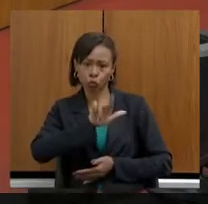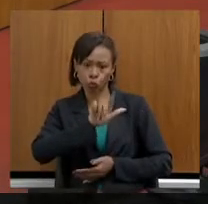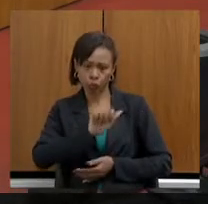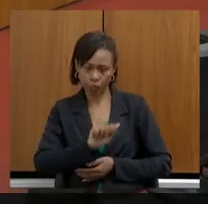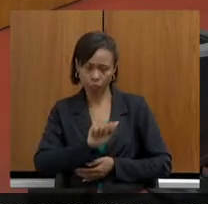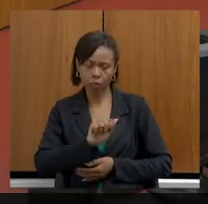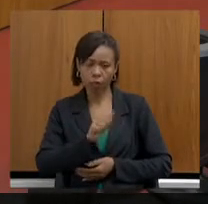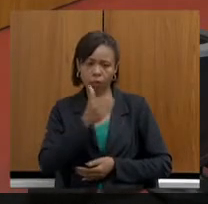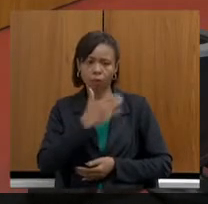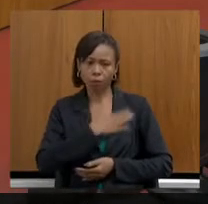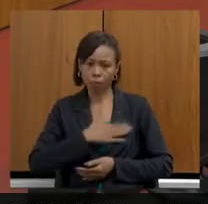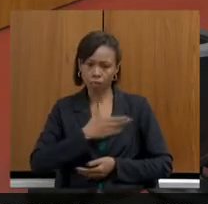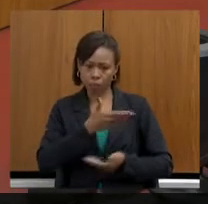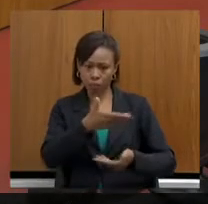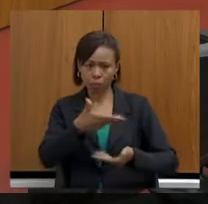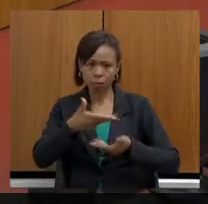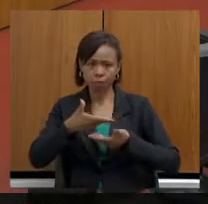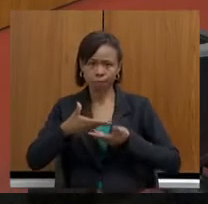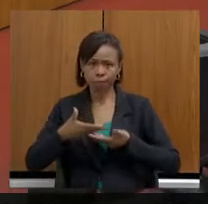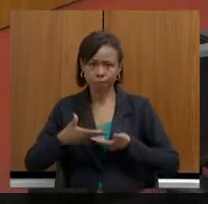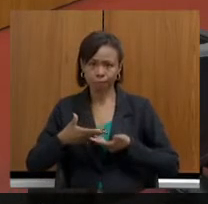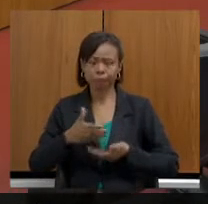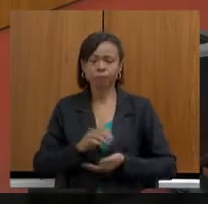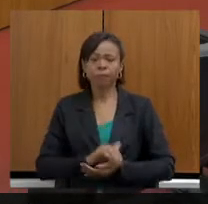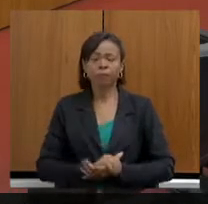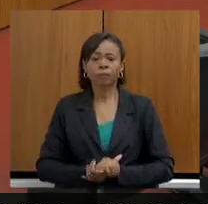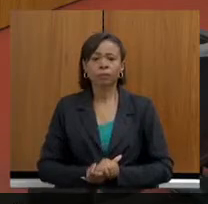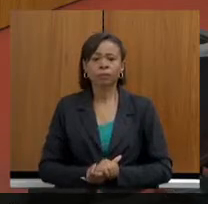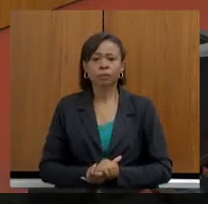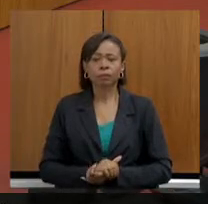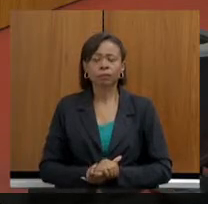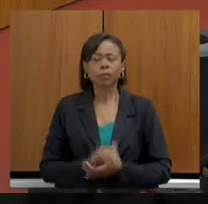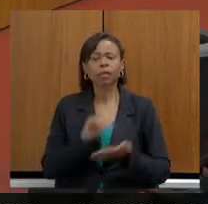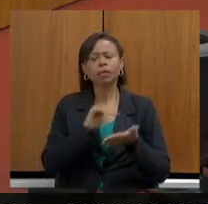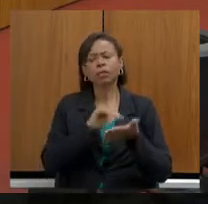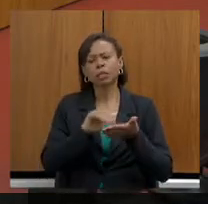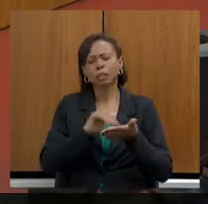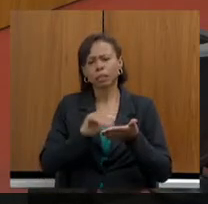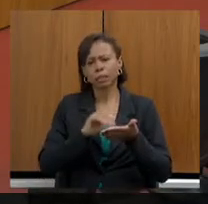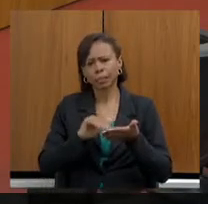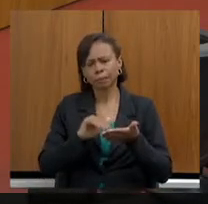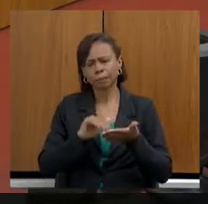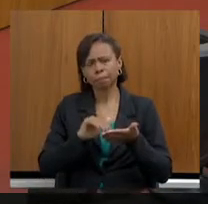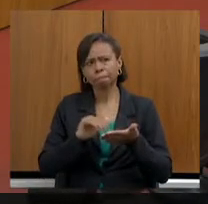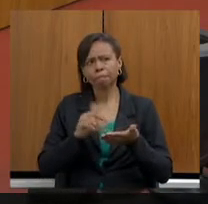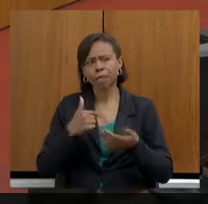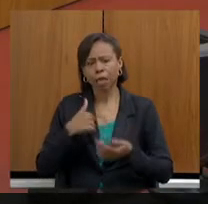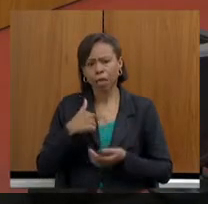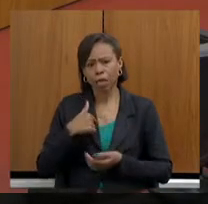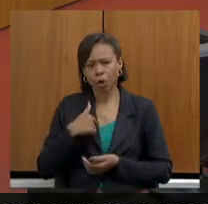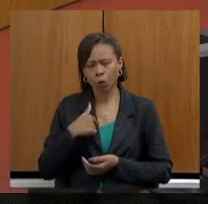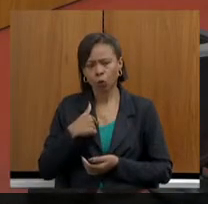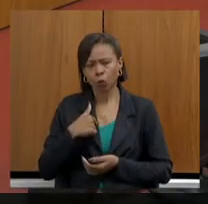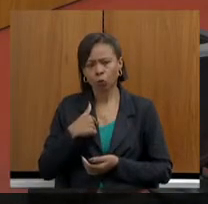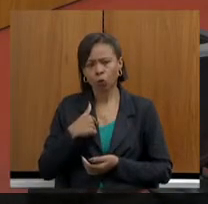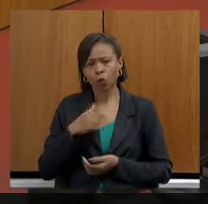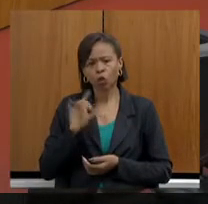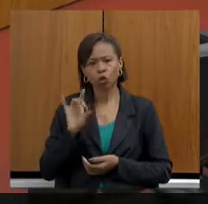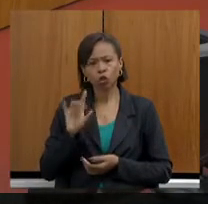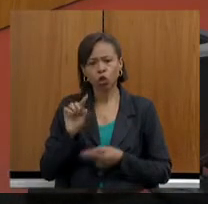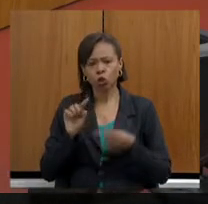prazer recebê-lo aqui secretária secretária é eu farei apenas